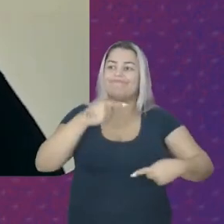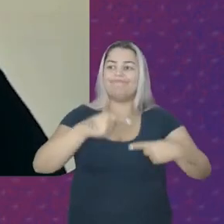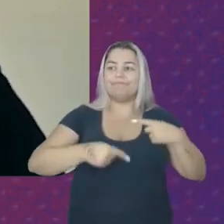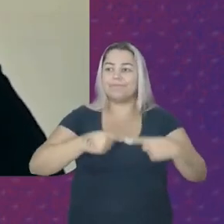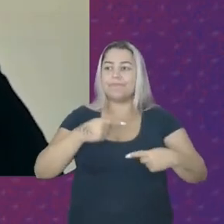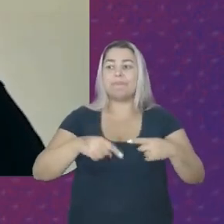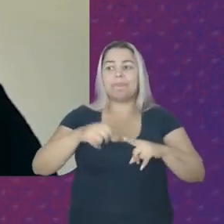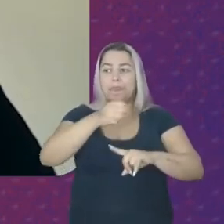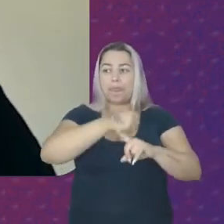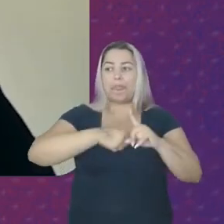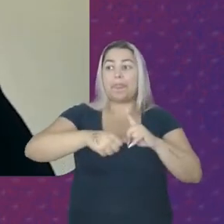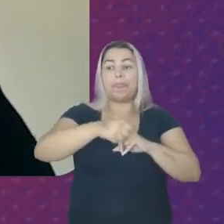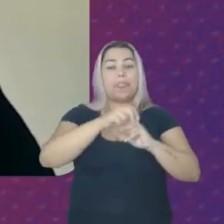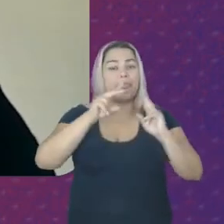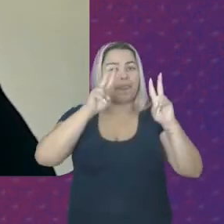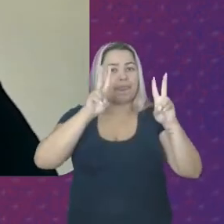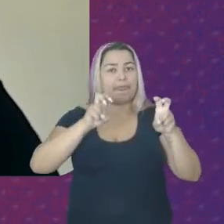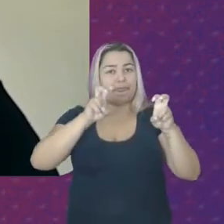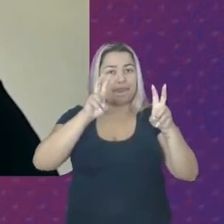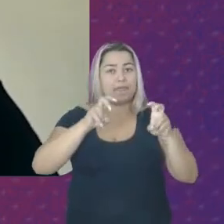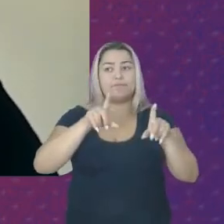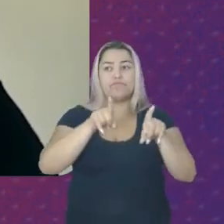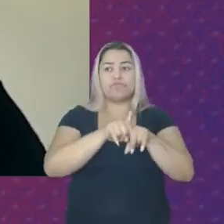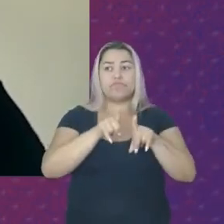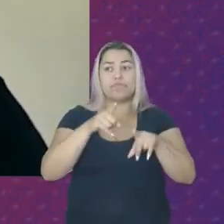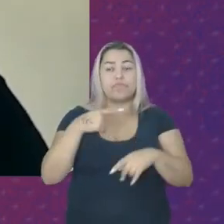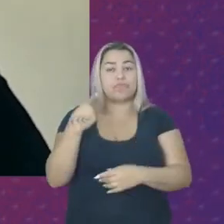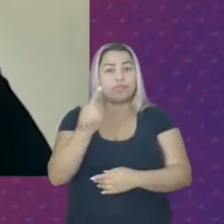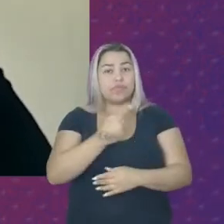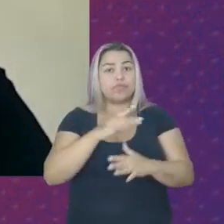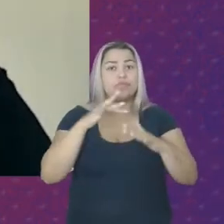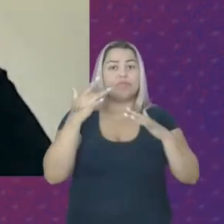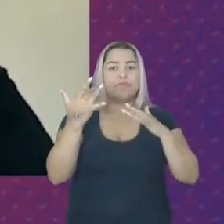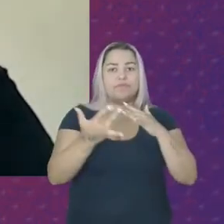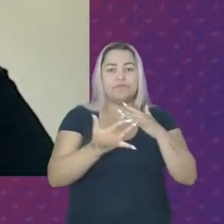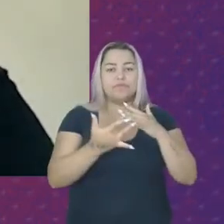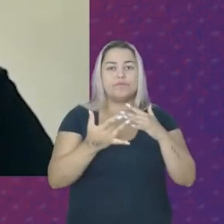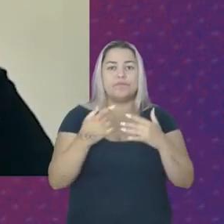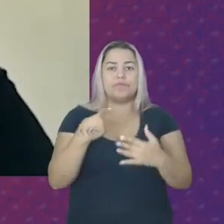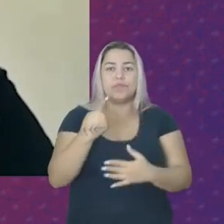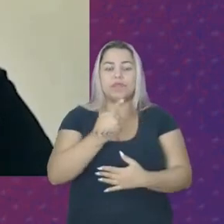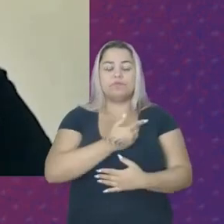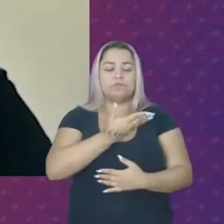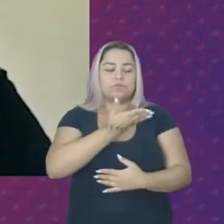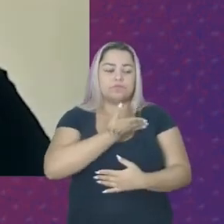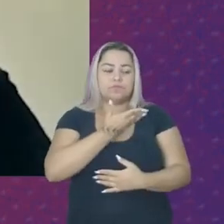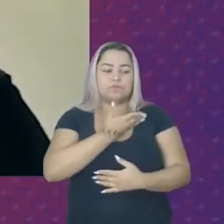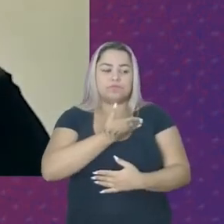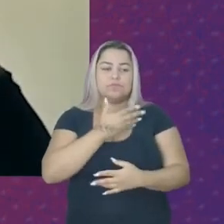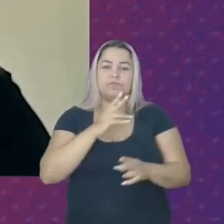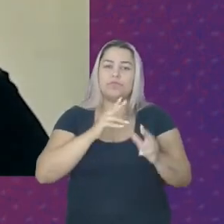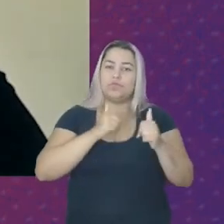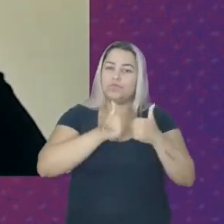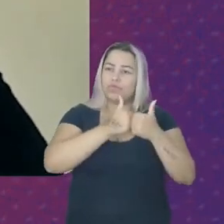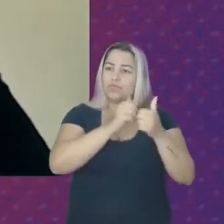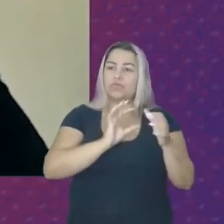sociais sobre isso como conteúdos nas nossas redes, para as nossas companheiras que nos acompanham.